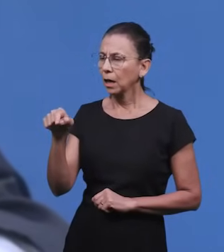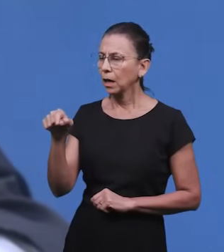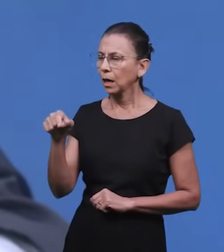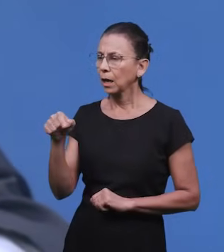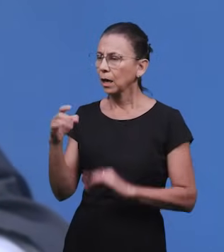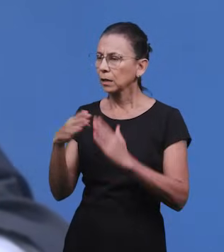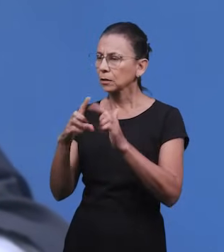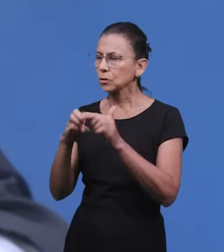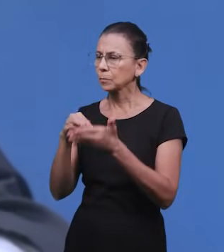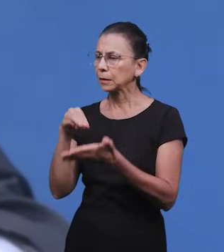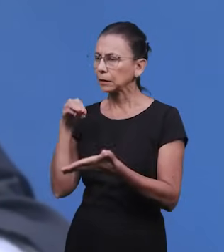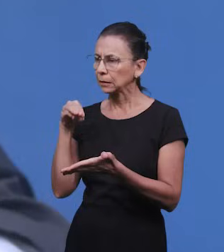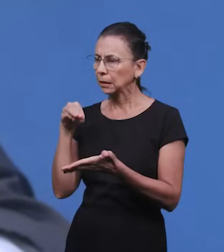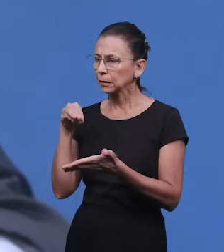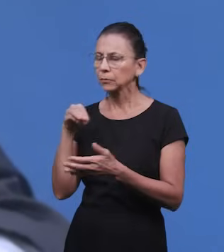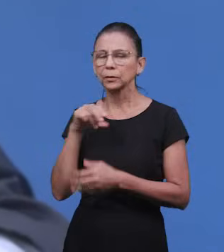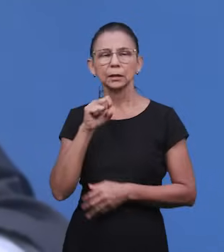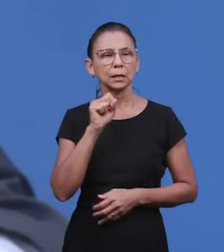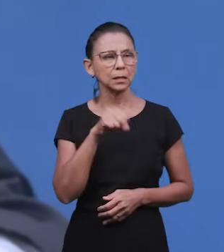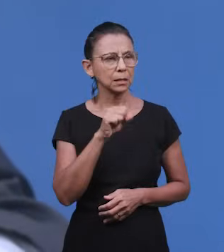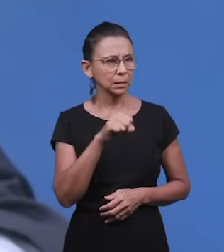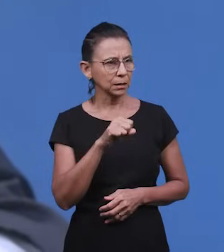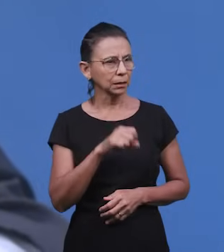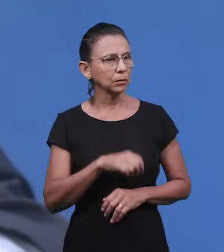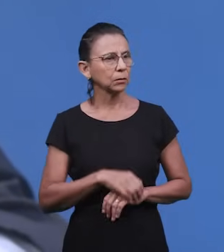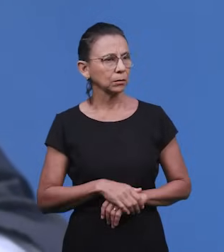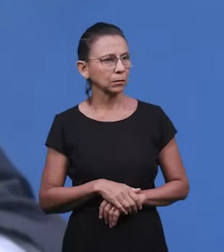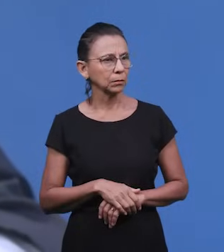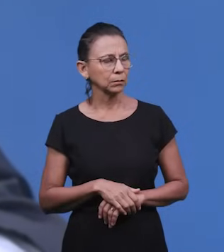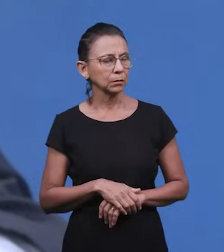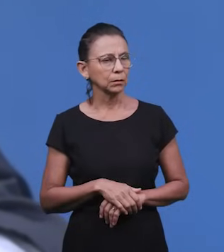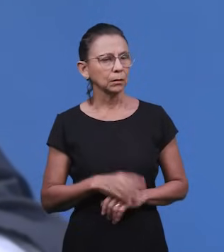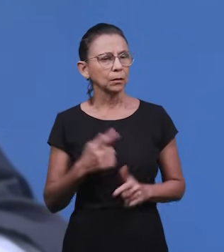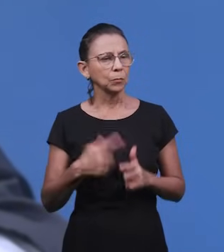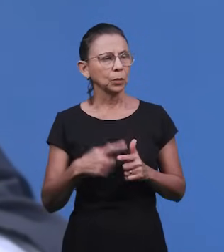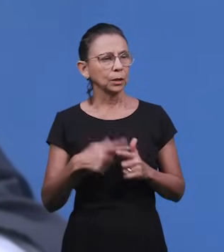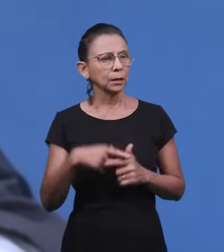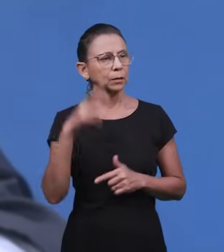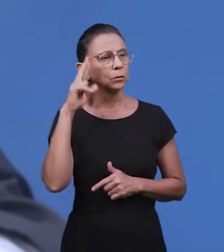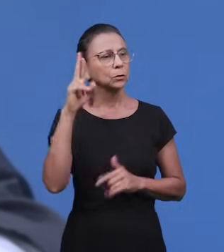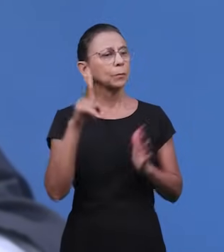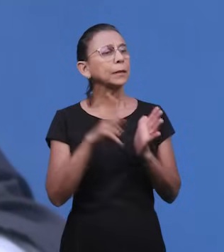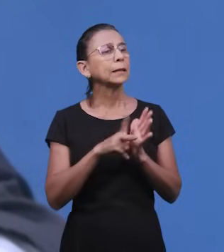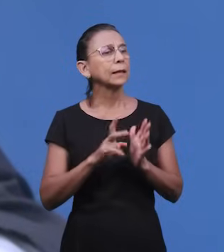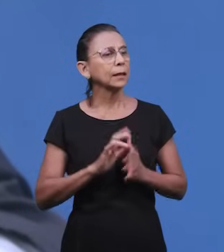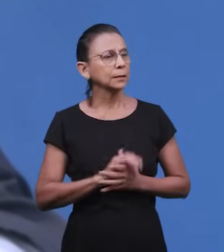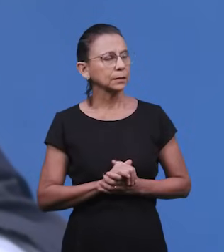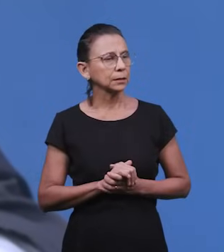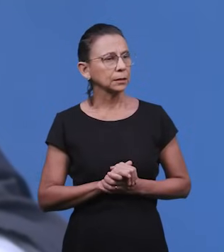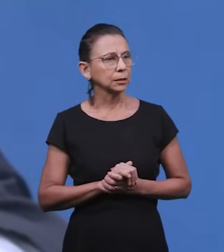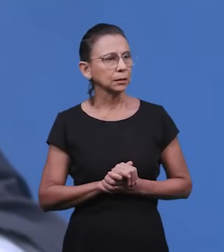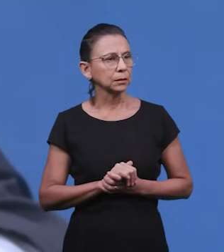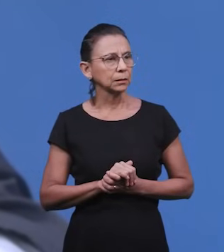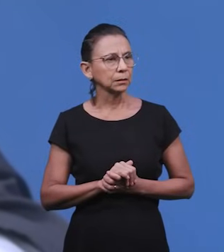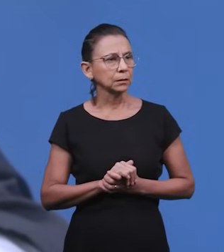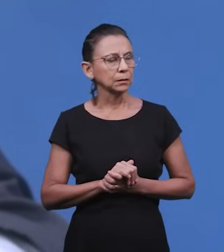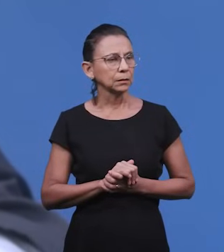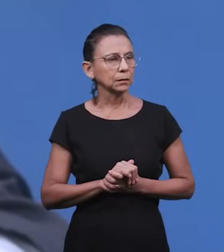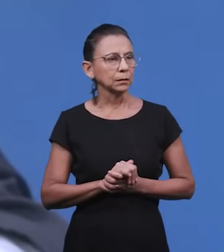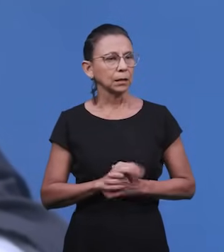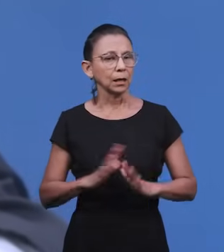aqui é o setor de oração. Eu falei assim, por que o senhor pertence a alguma igreja? Não, eu sou